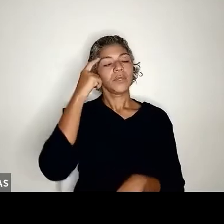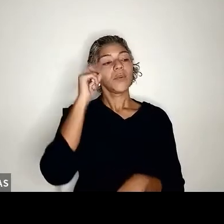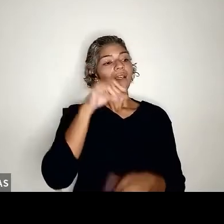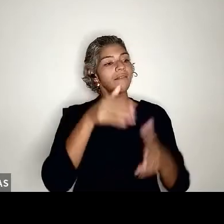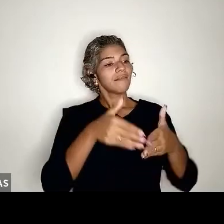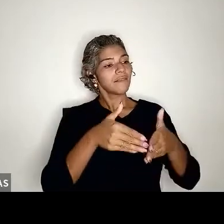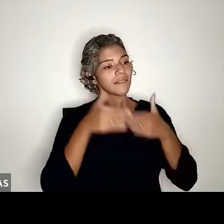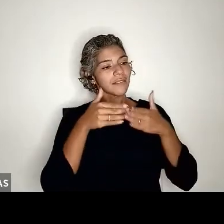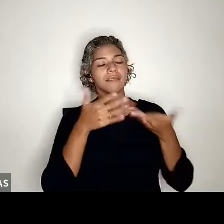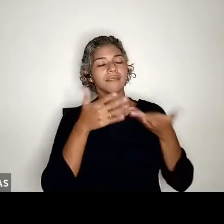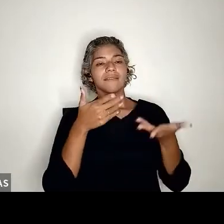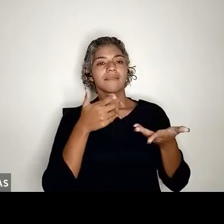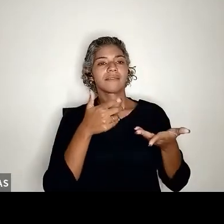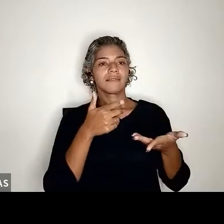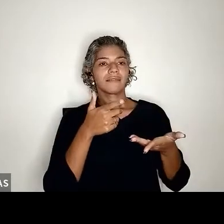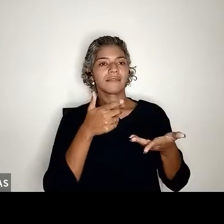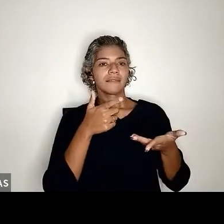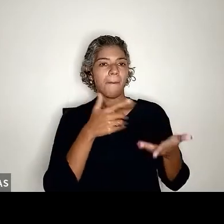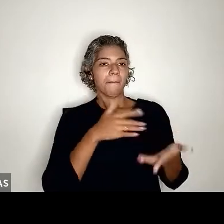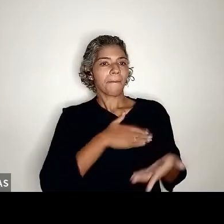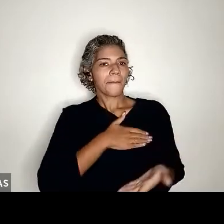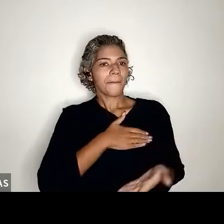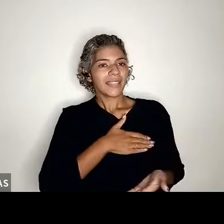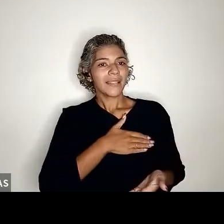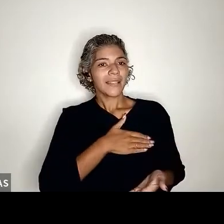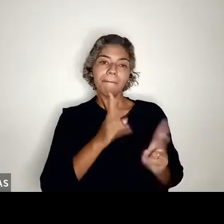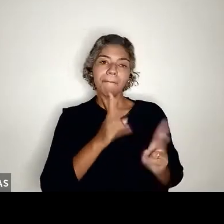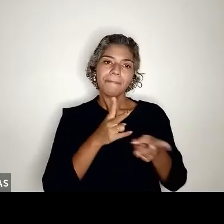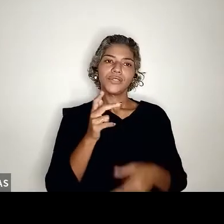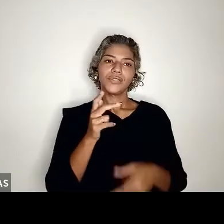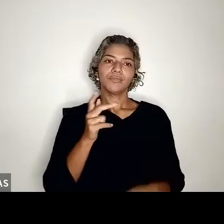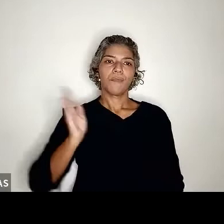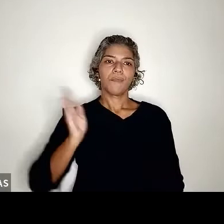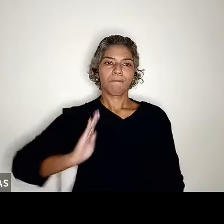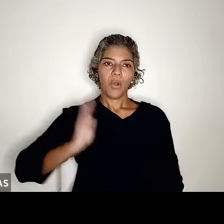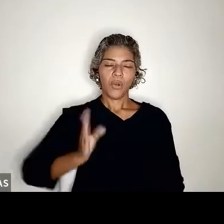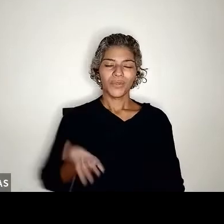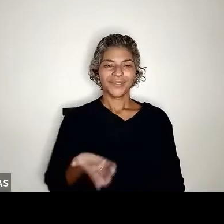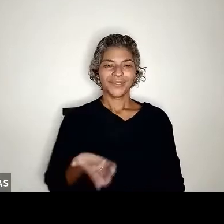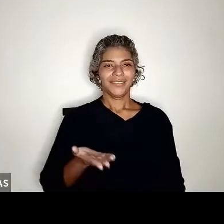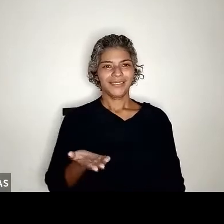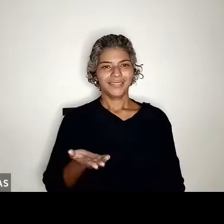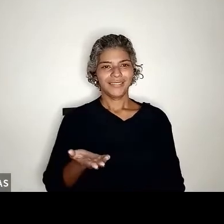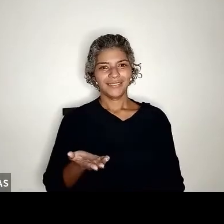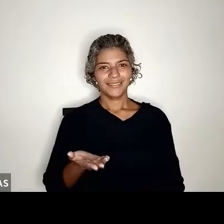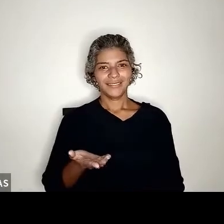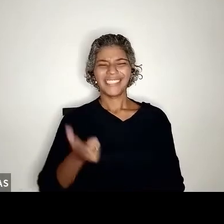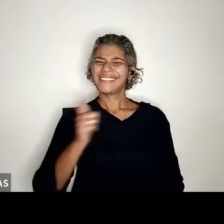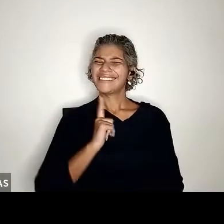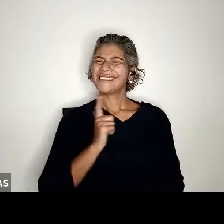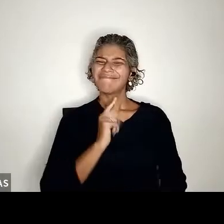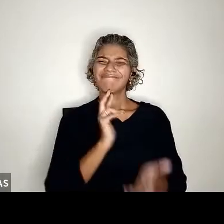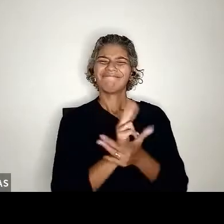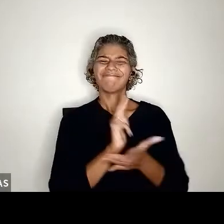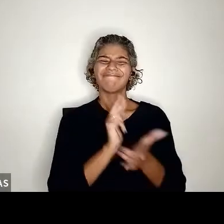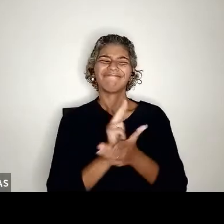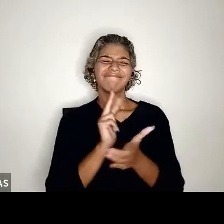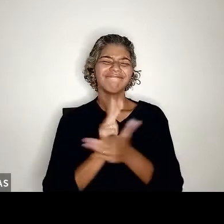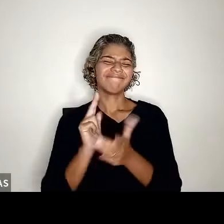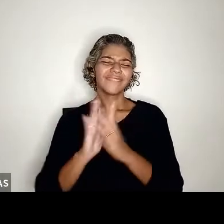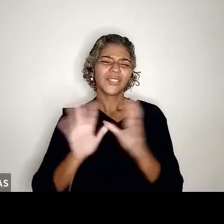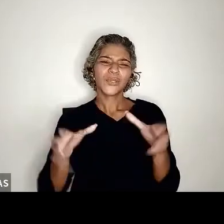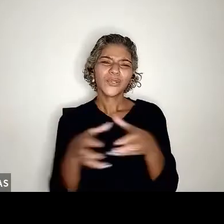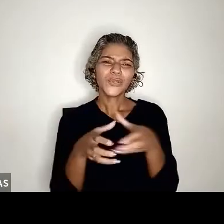Né? Tem vários grupos na academia, Parents in Science, que já avançaram significativamente